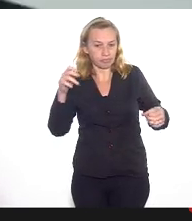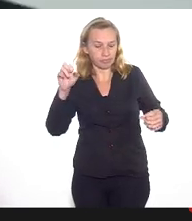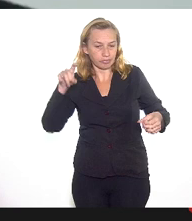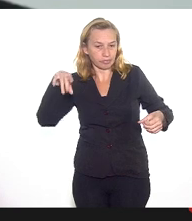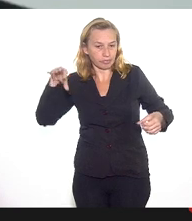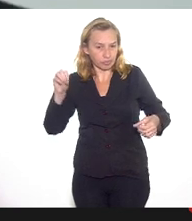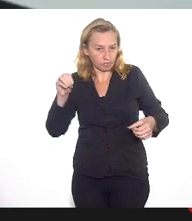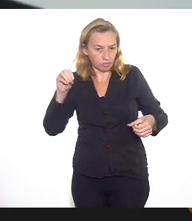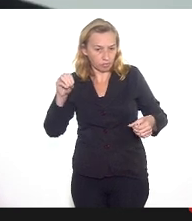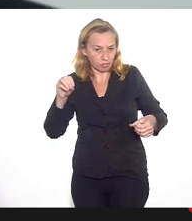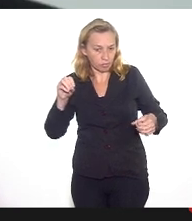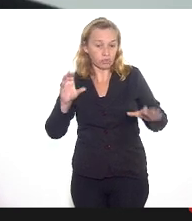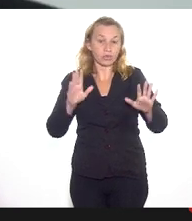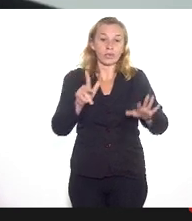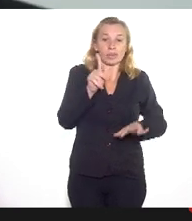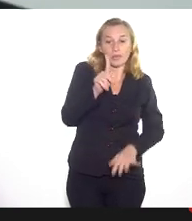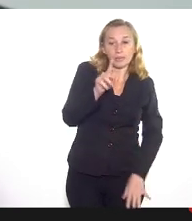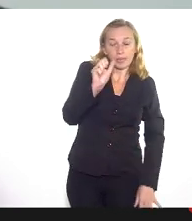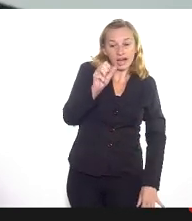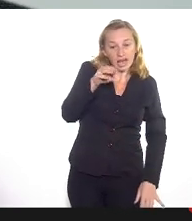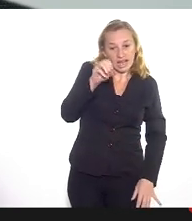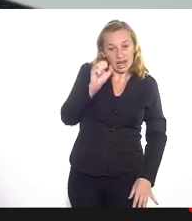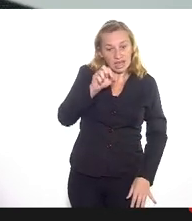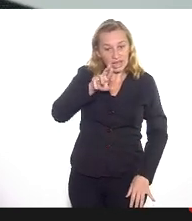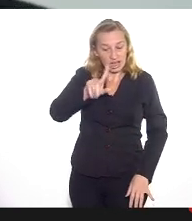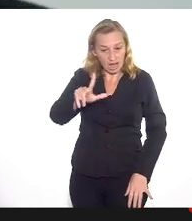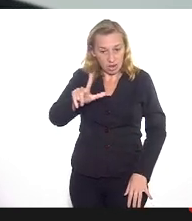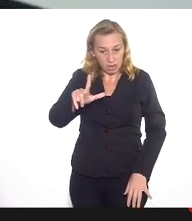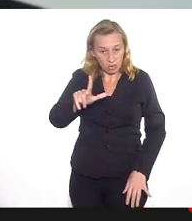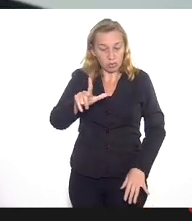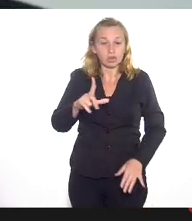caso de Bacalhau... Tem,